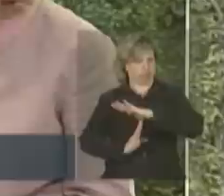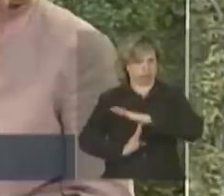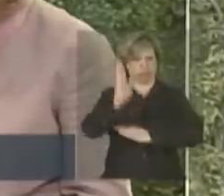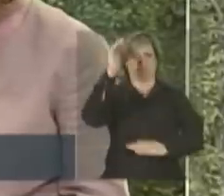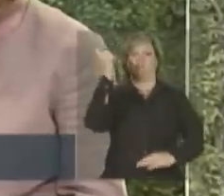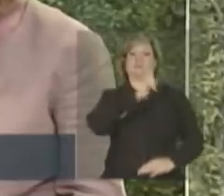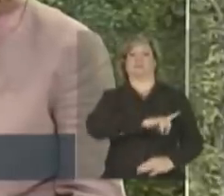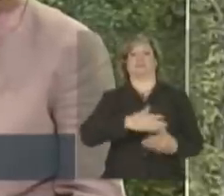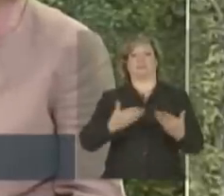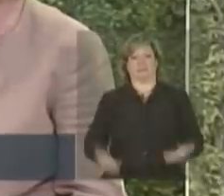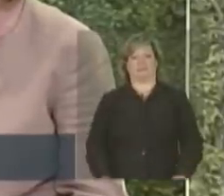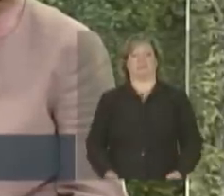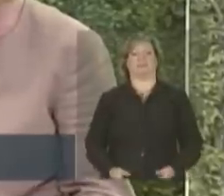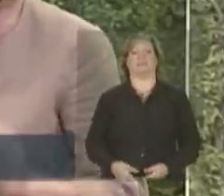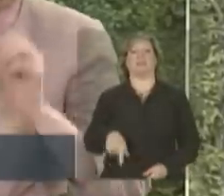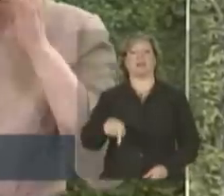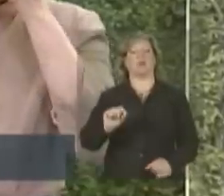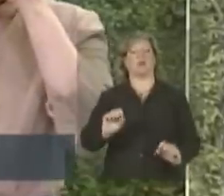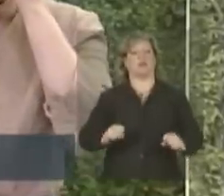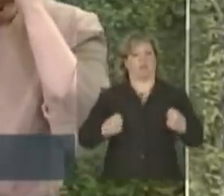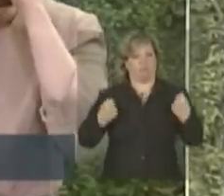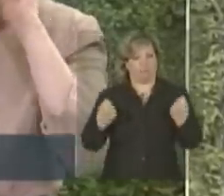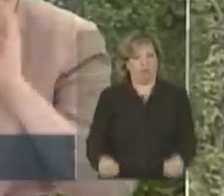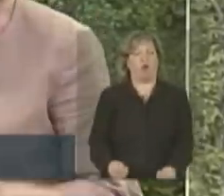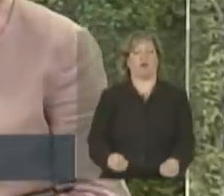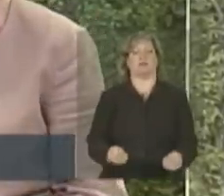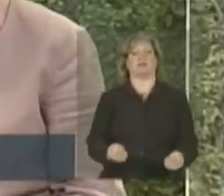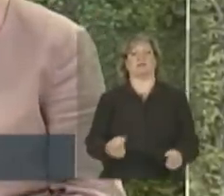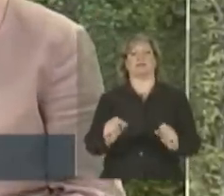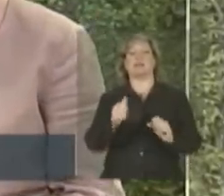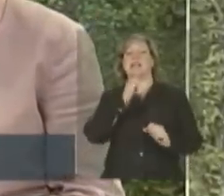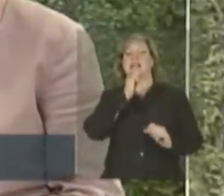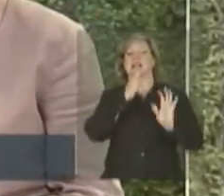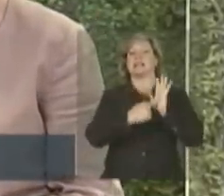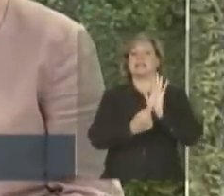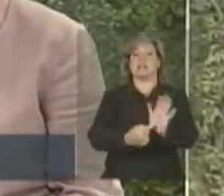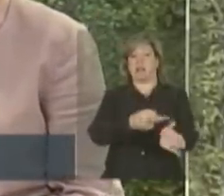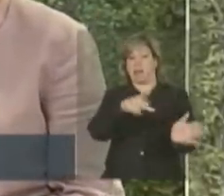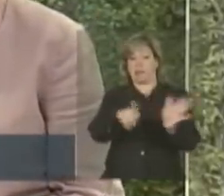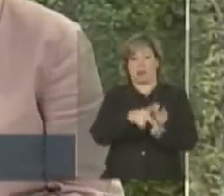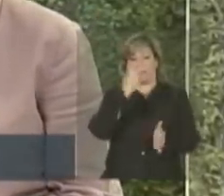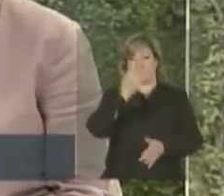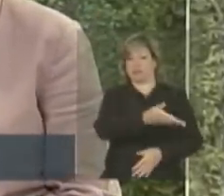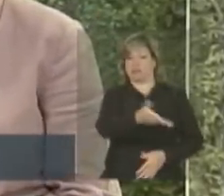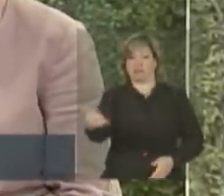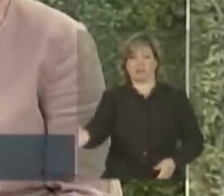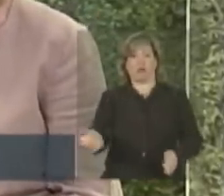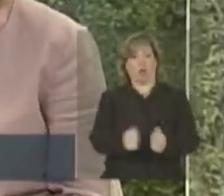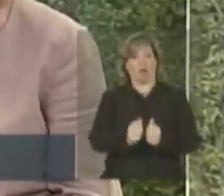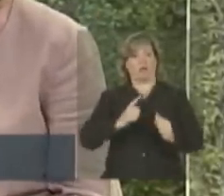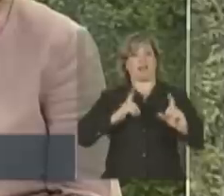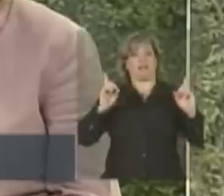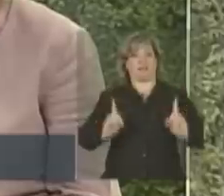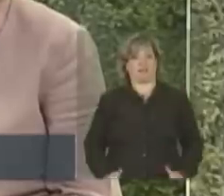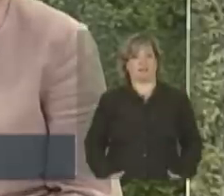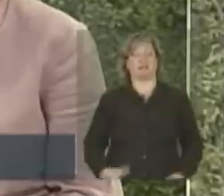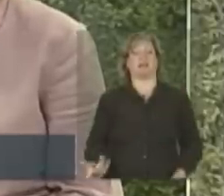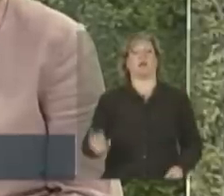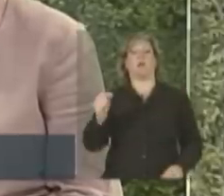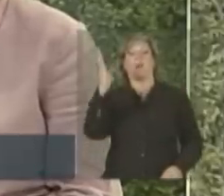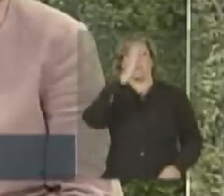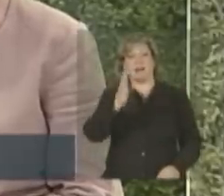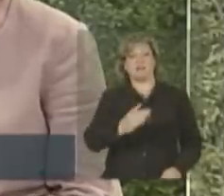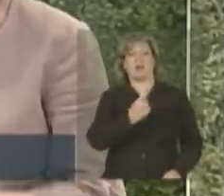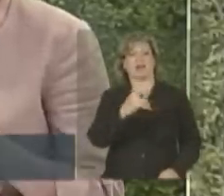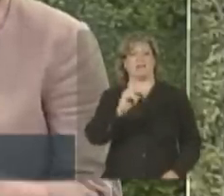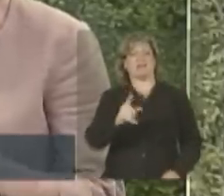Inspirados na força, no exemplo das próprias pessoas com deficiência, motivados na construção de um Brasil cada